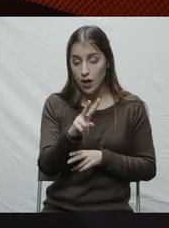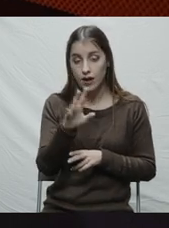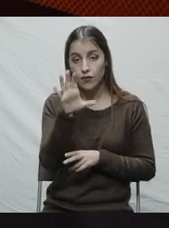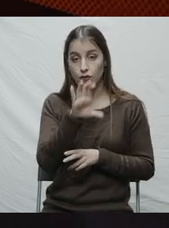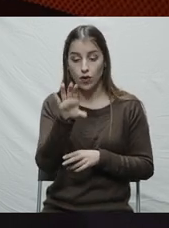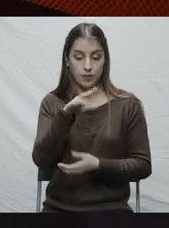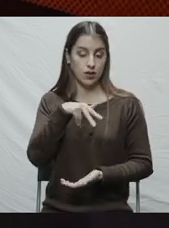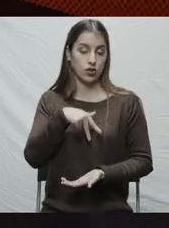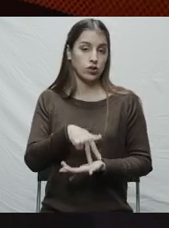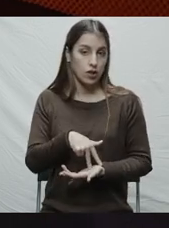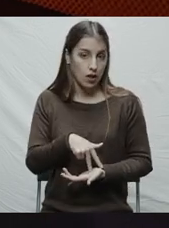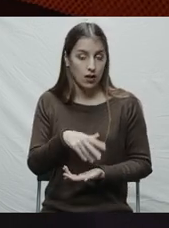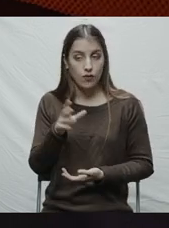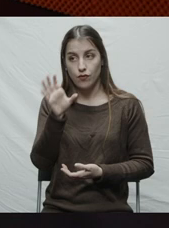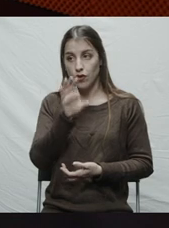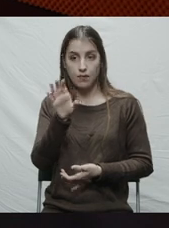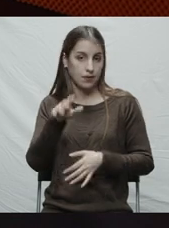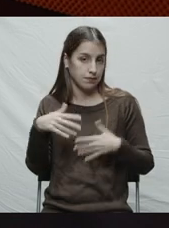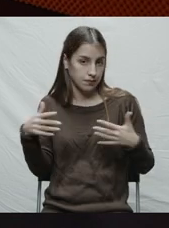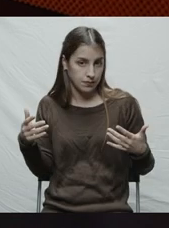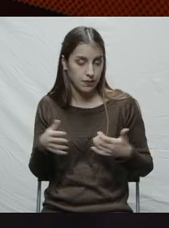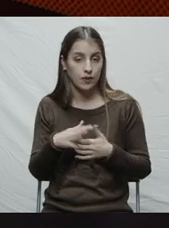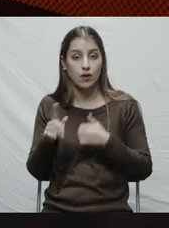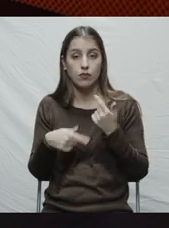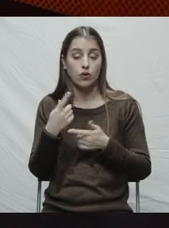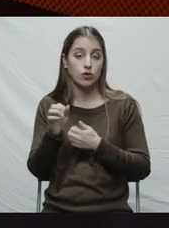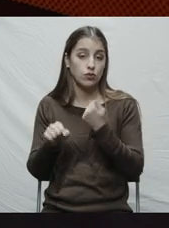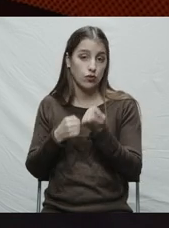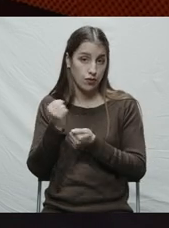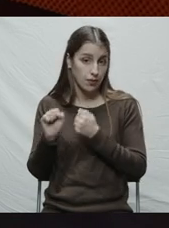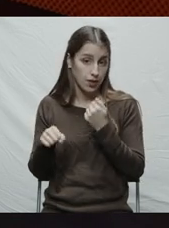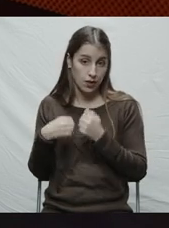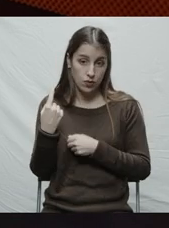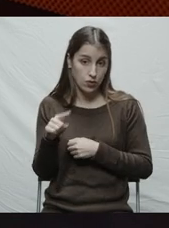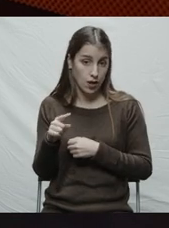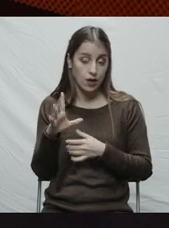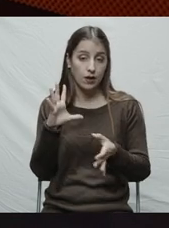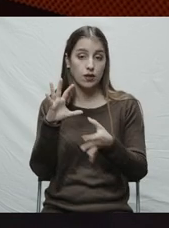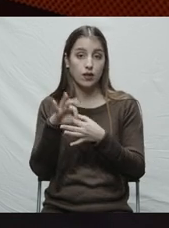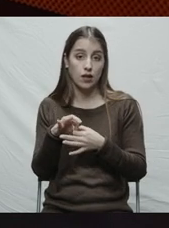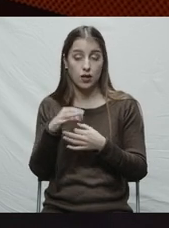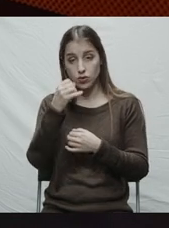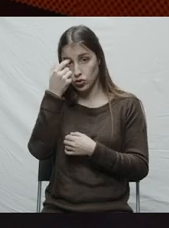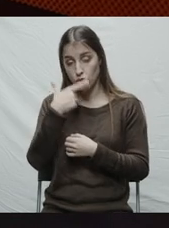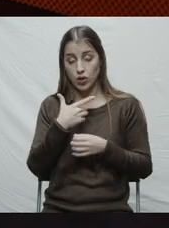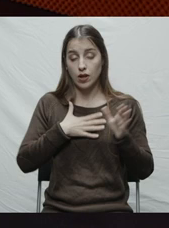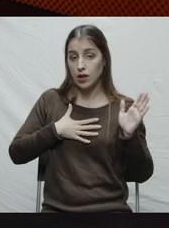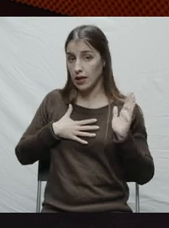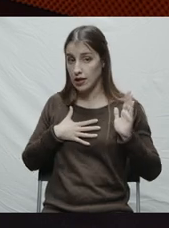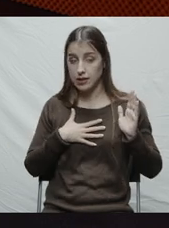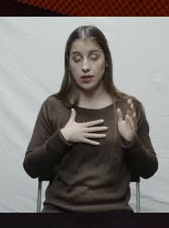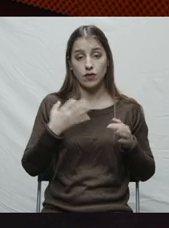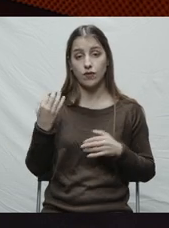formas de estar. Depois, há movimentos que fazem parte sei lá, a história da dança e que a Joana